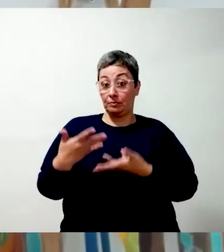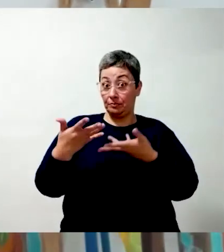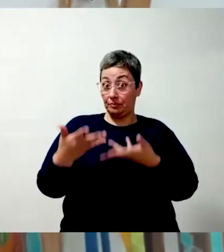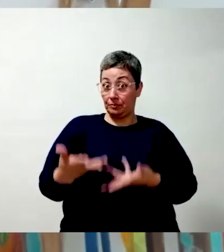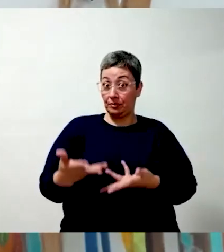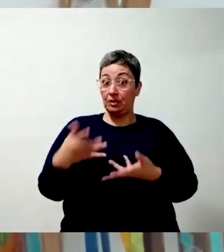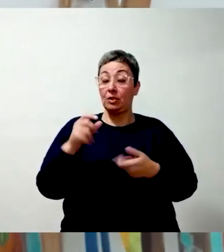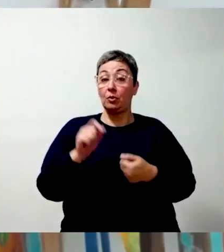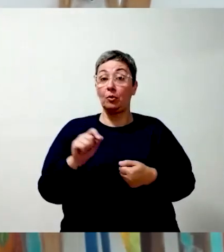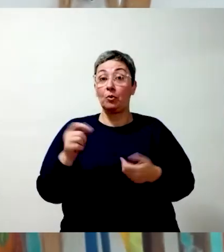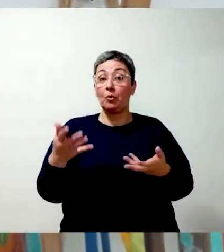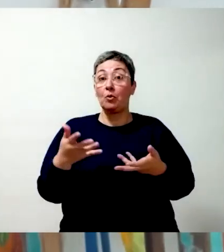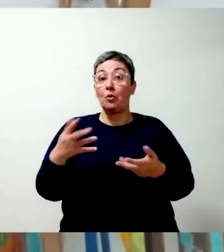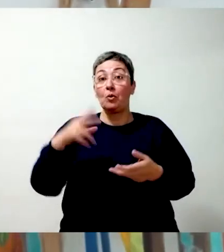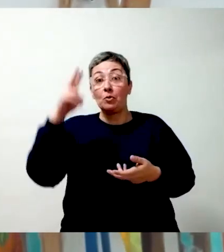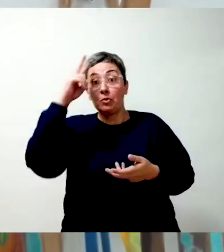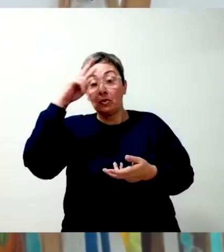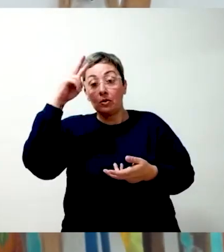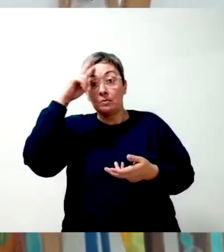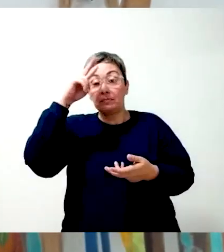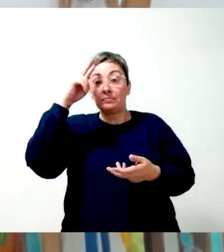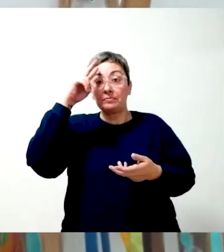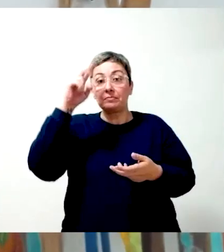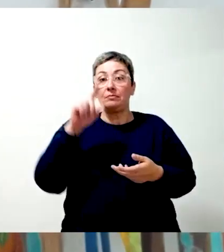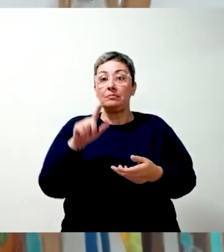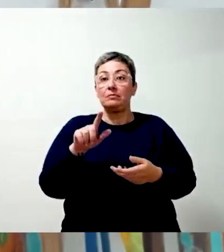Eu trago pra gente hoje um